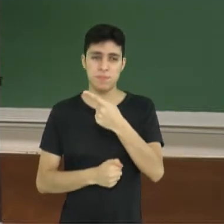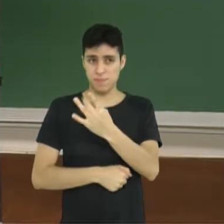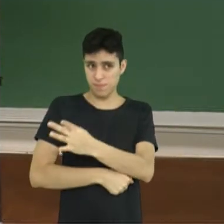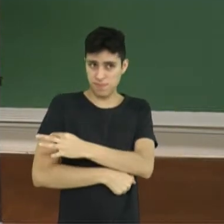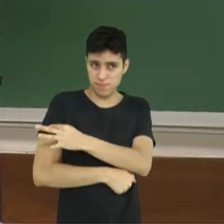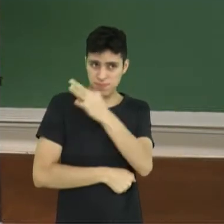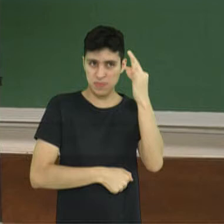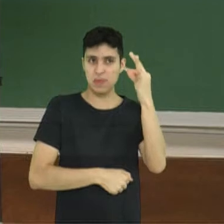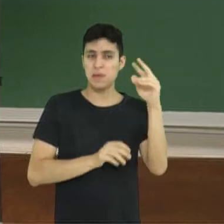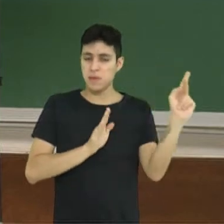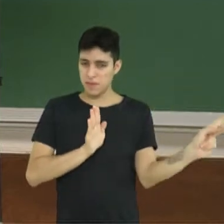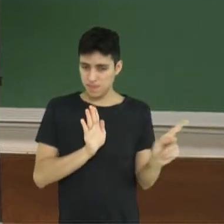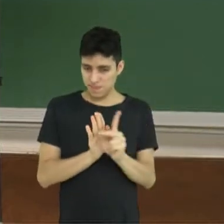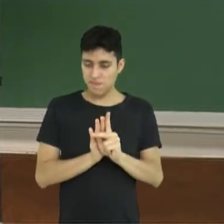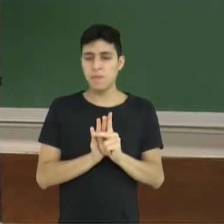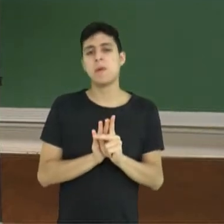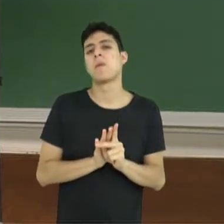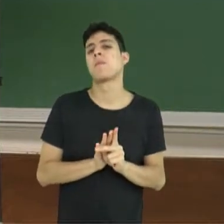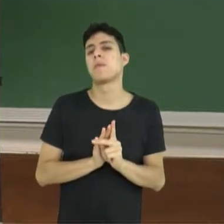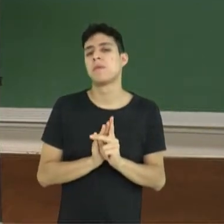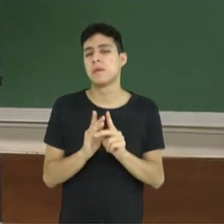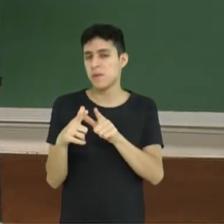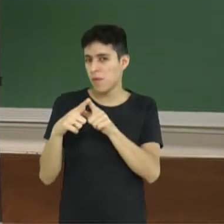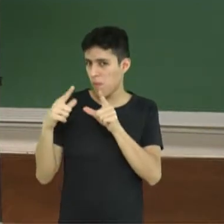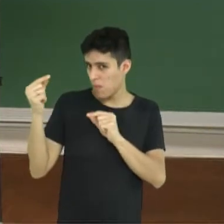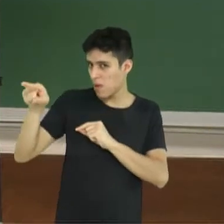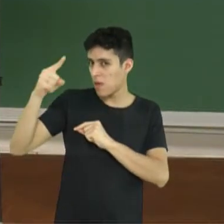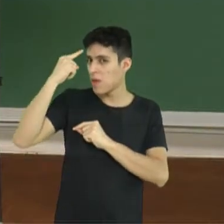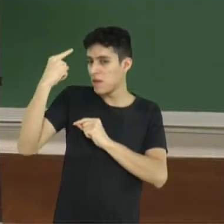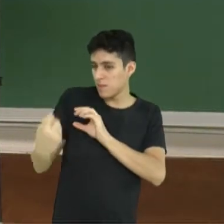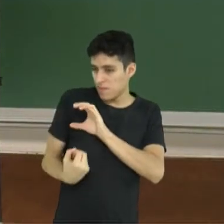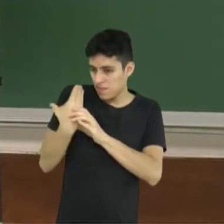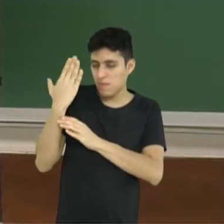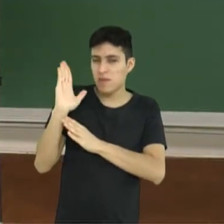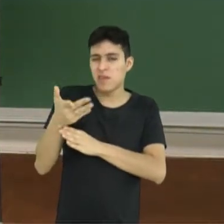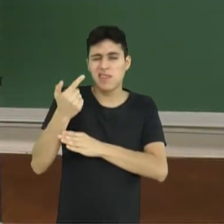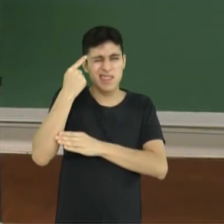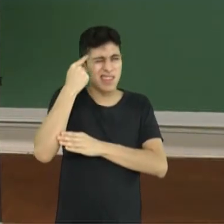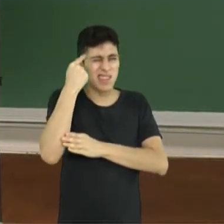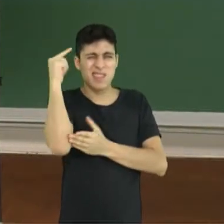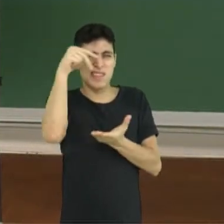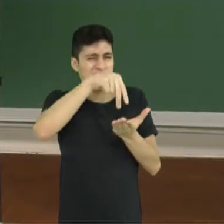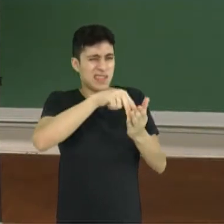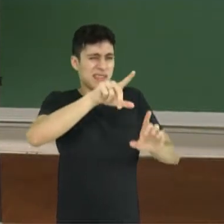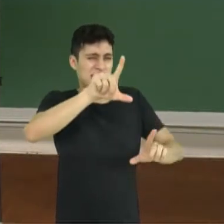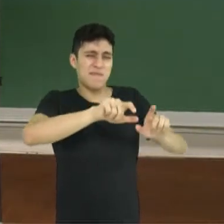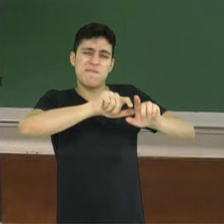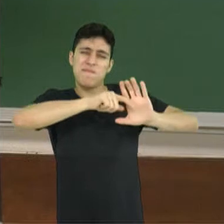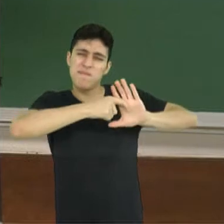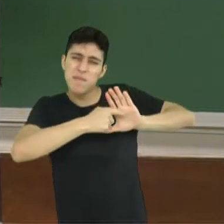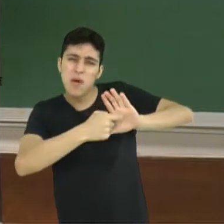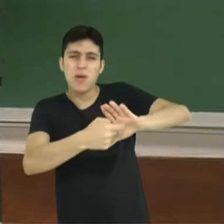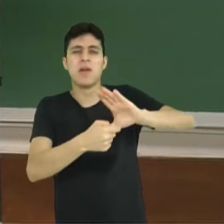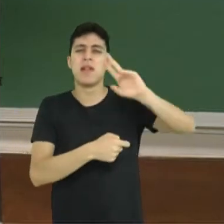técnica japonesa, legal, muito, né? Já foi muito em programa de televisão,